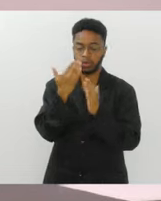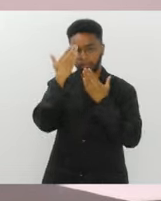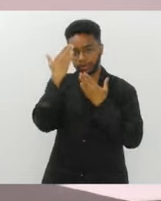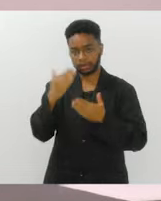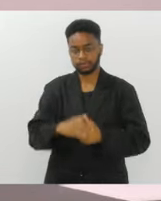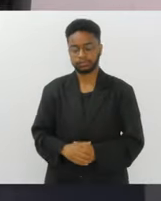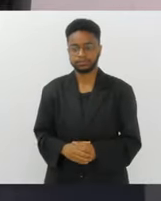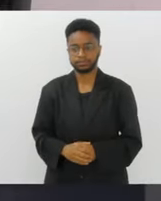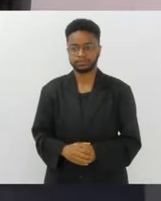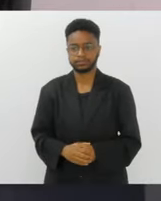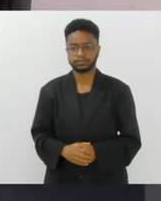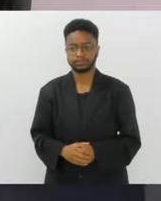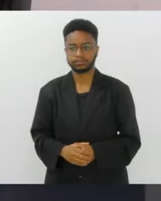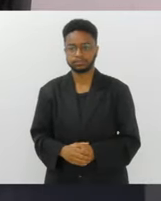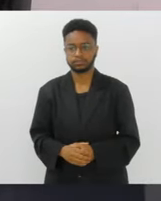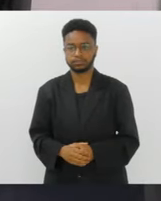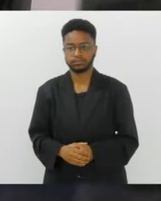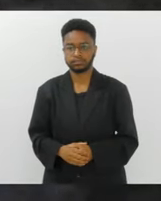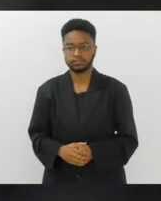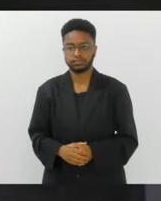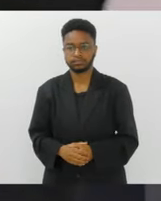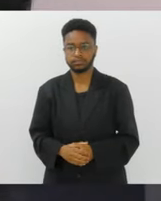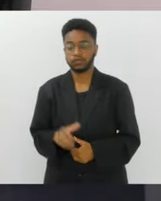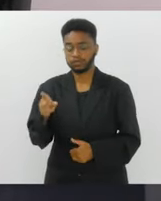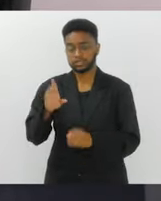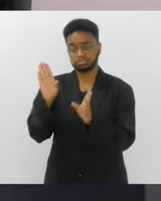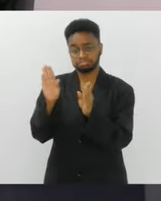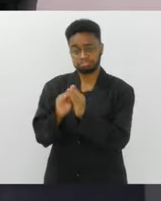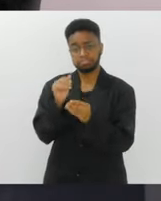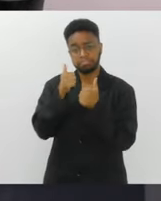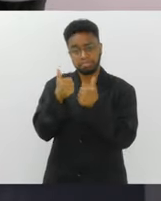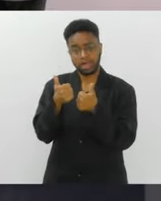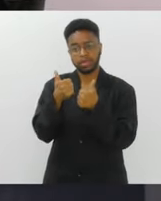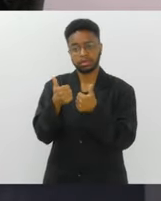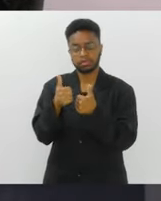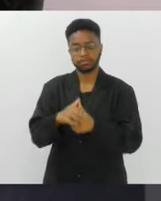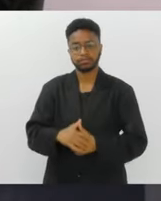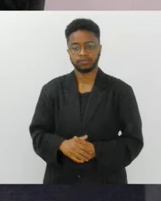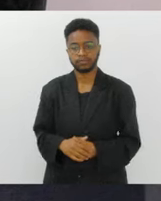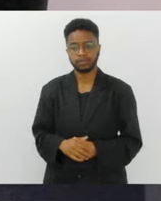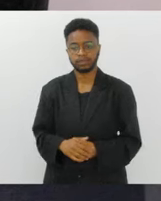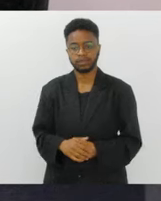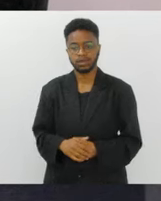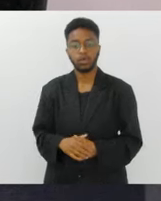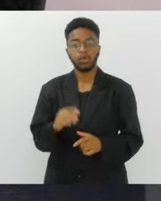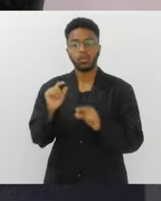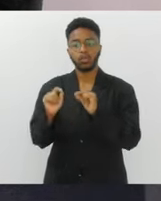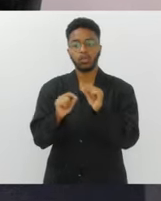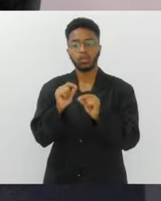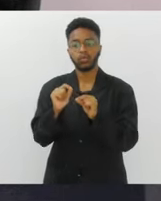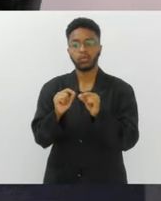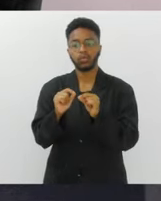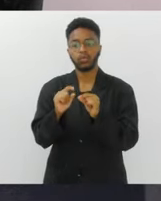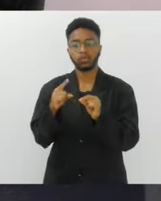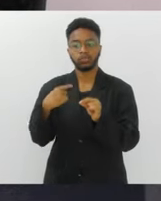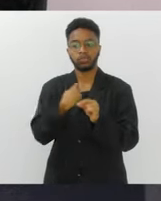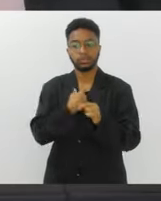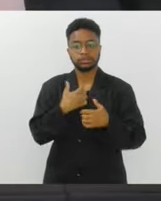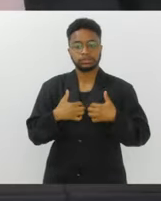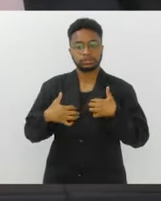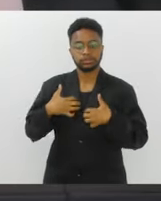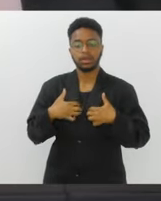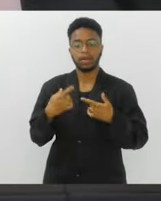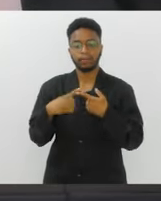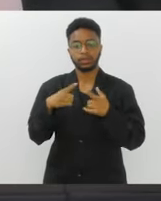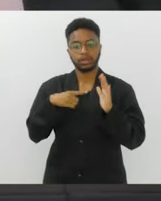Chau. Você sintetizou muito bem o que é o nosso anseio. O modelo que